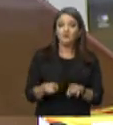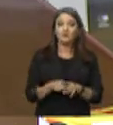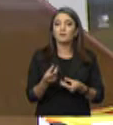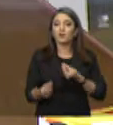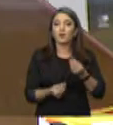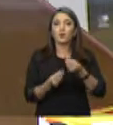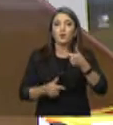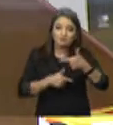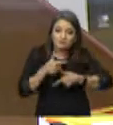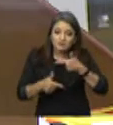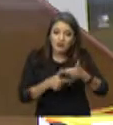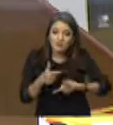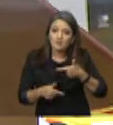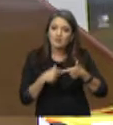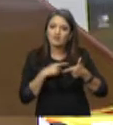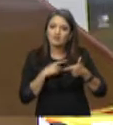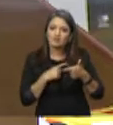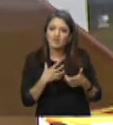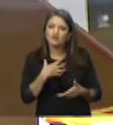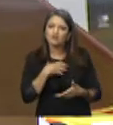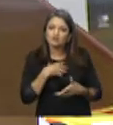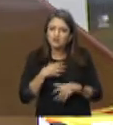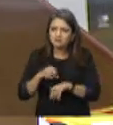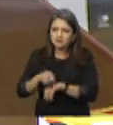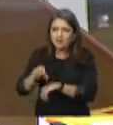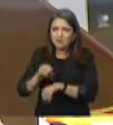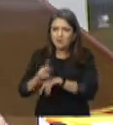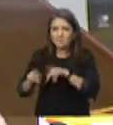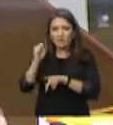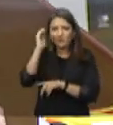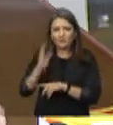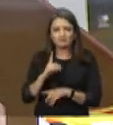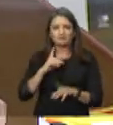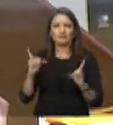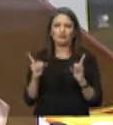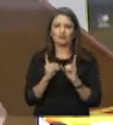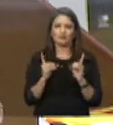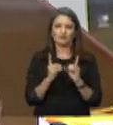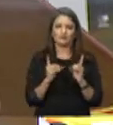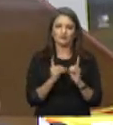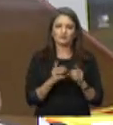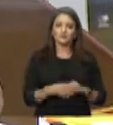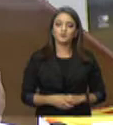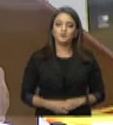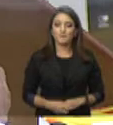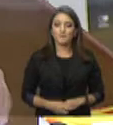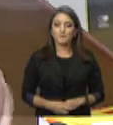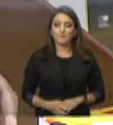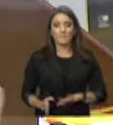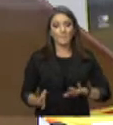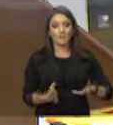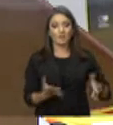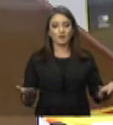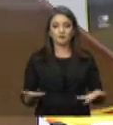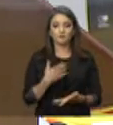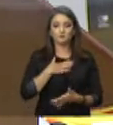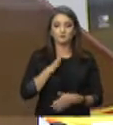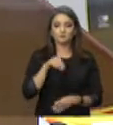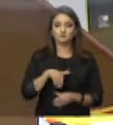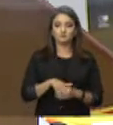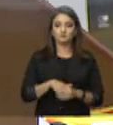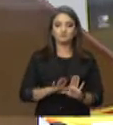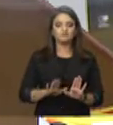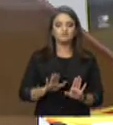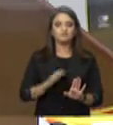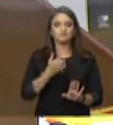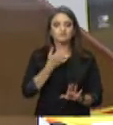didática Como conseguiu transmitir isso o povo brasileiro é fácil agora seu presidente é o meu voto eu